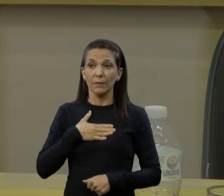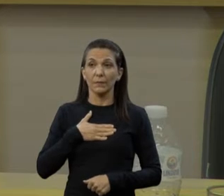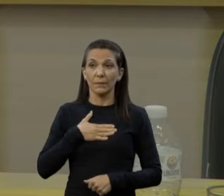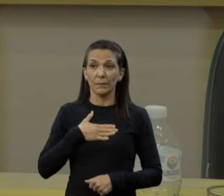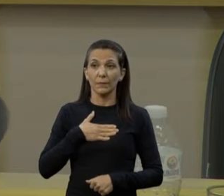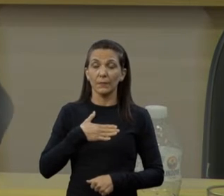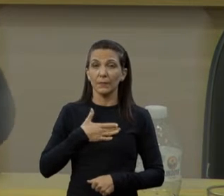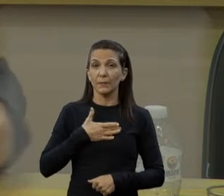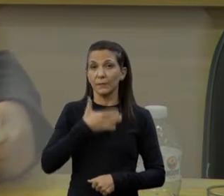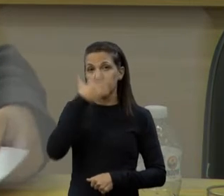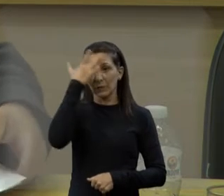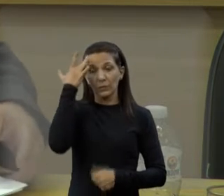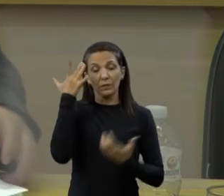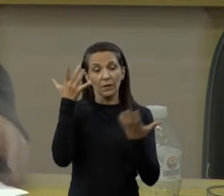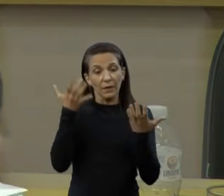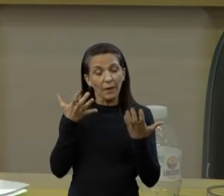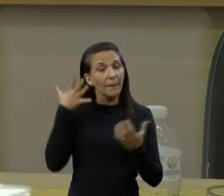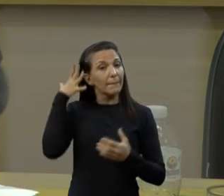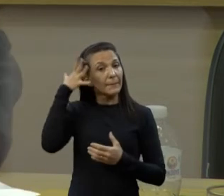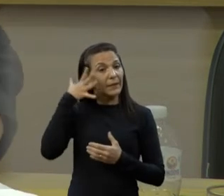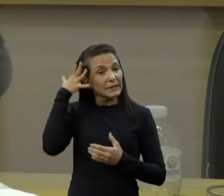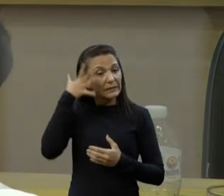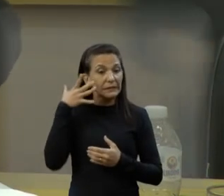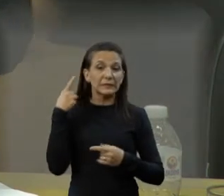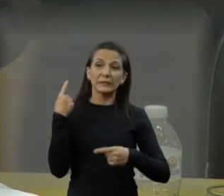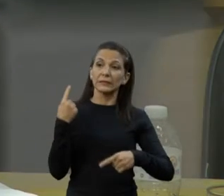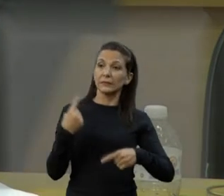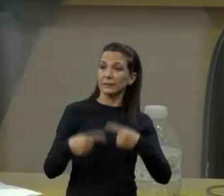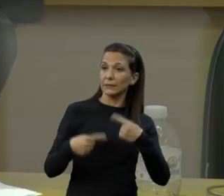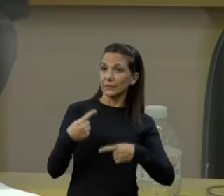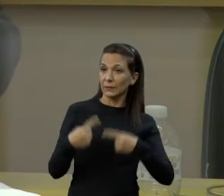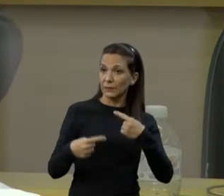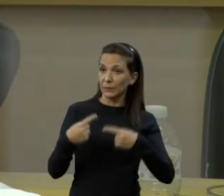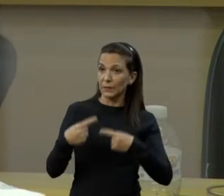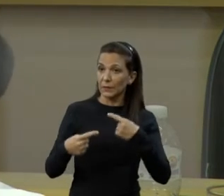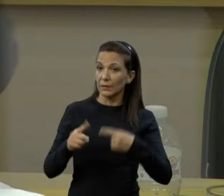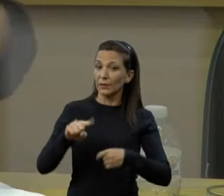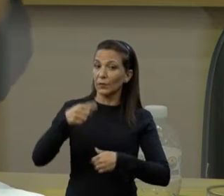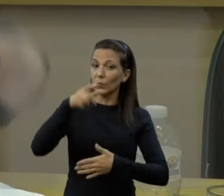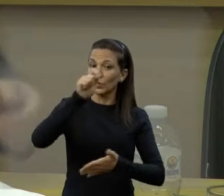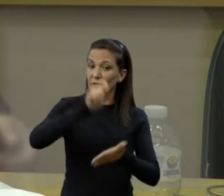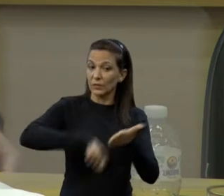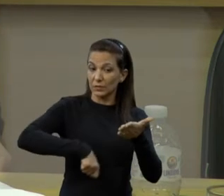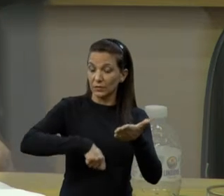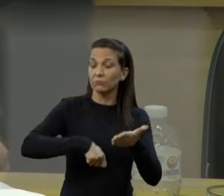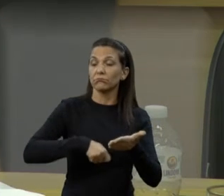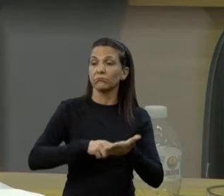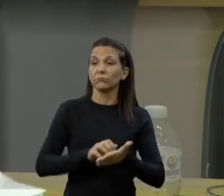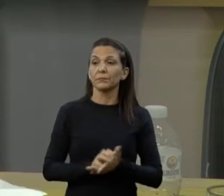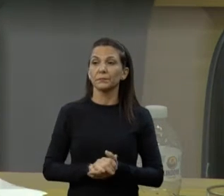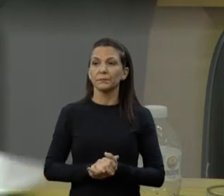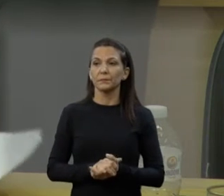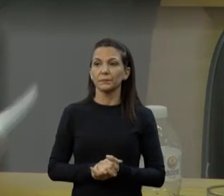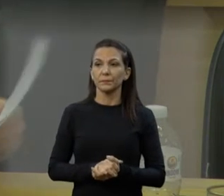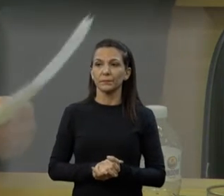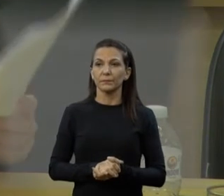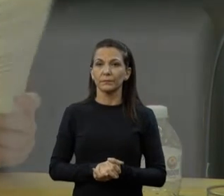E então quem quiser usar palavra de bater tem todo o tempo para fazer inscrição é isso